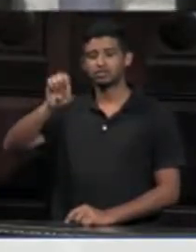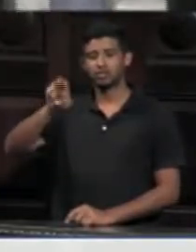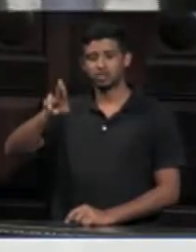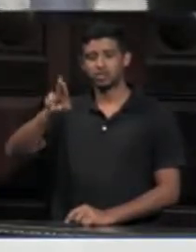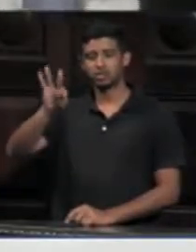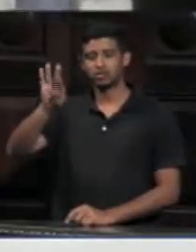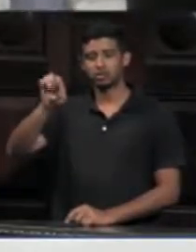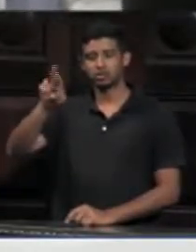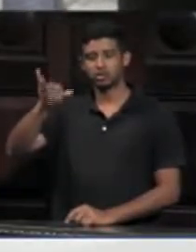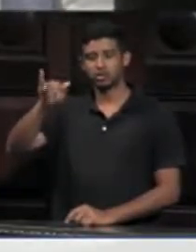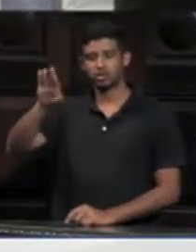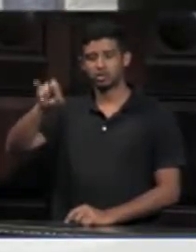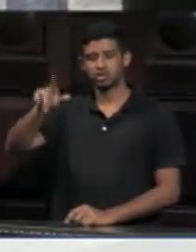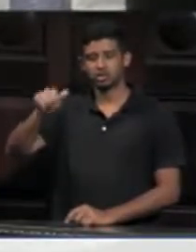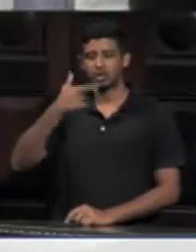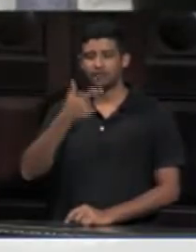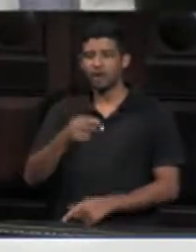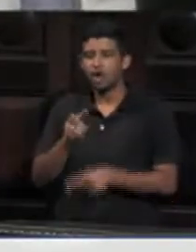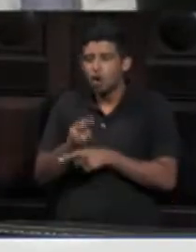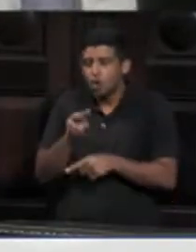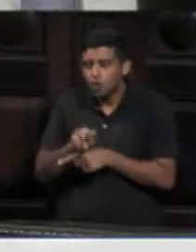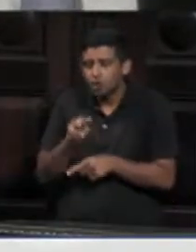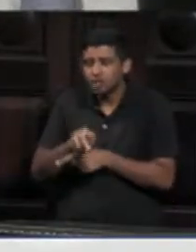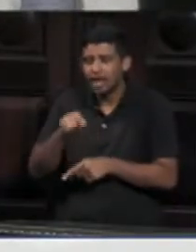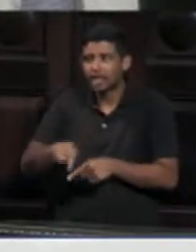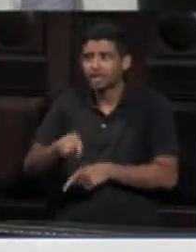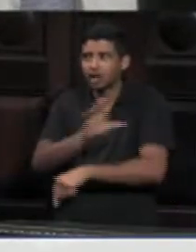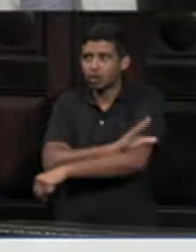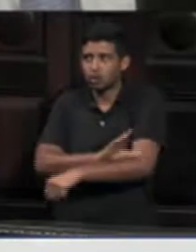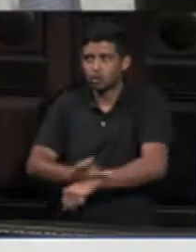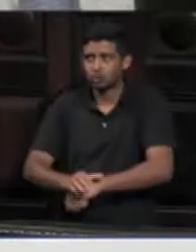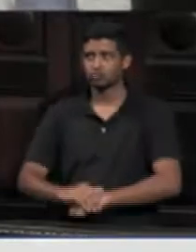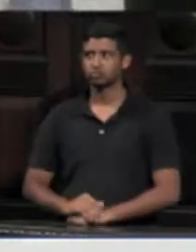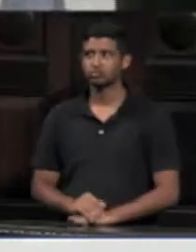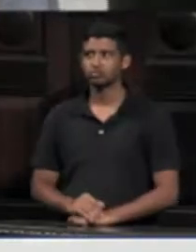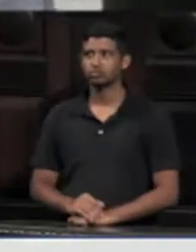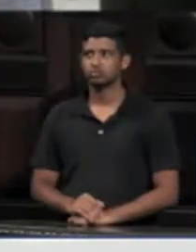de preservar a questão do Fundo Estadual de Cultura. Peço,